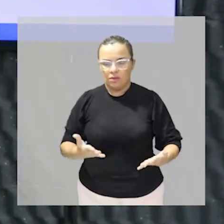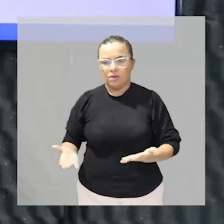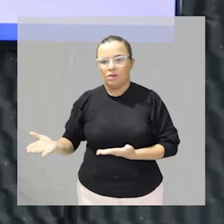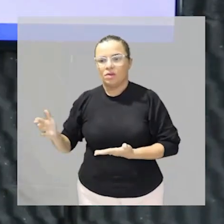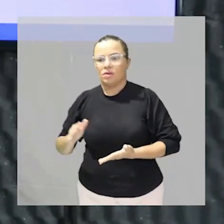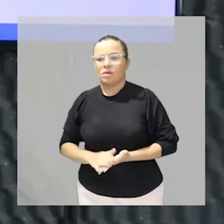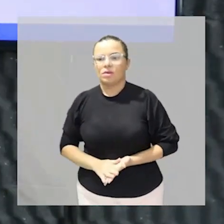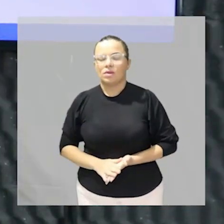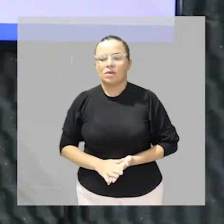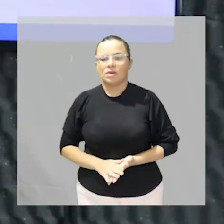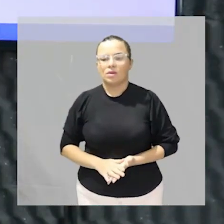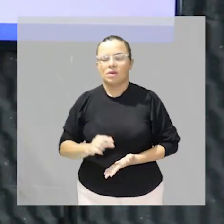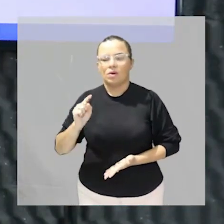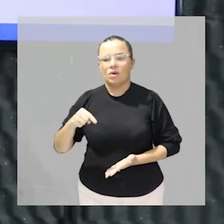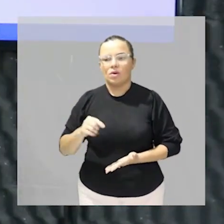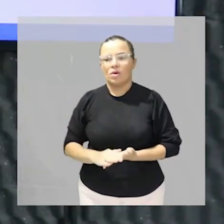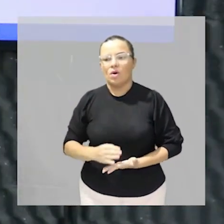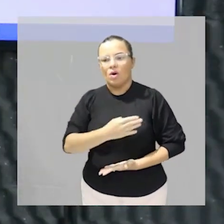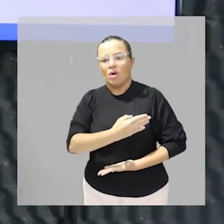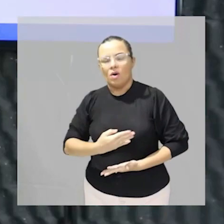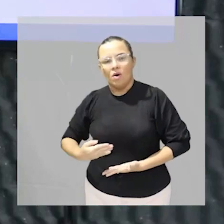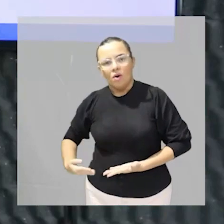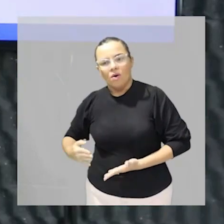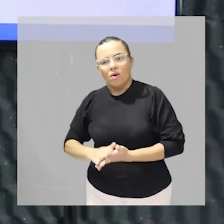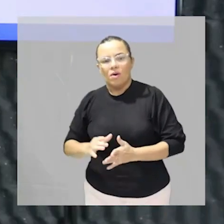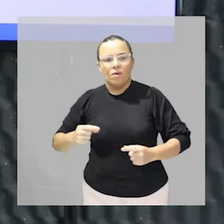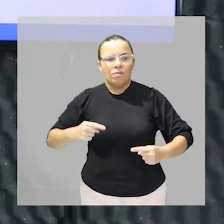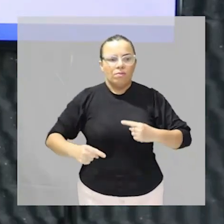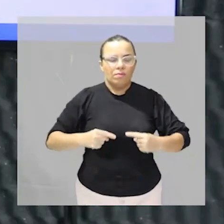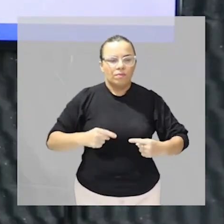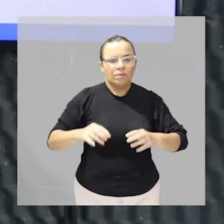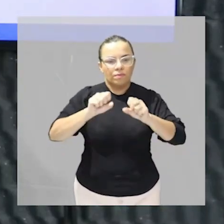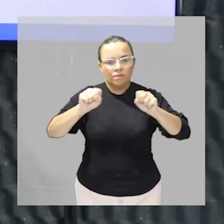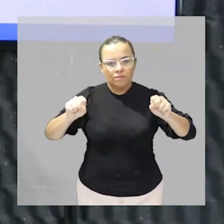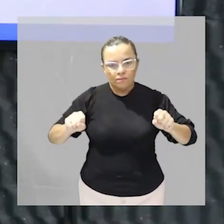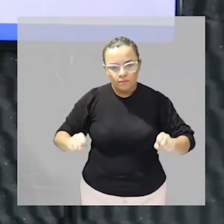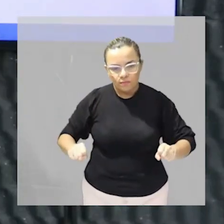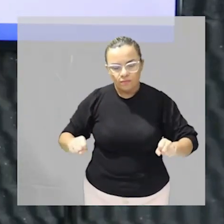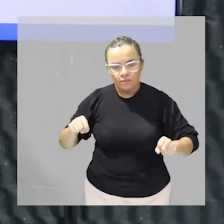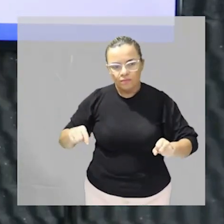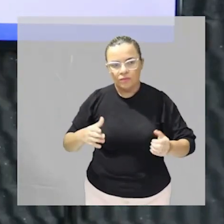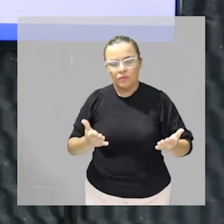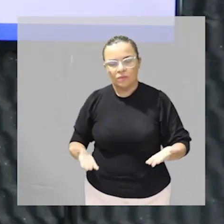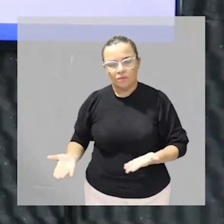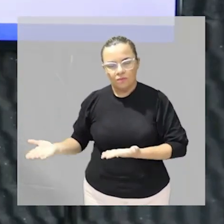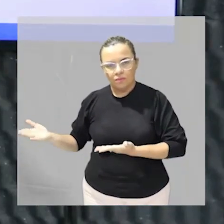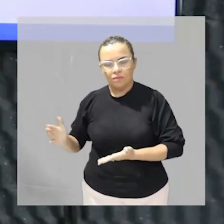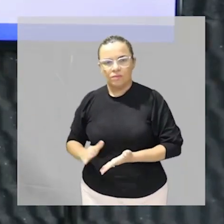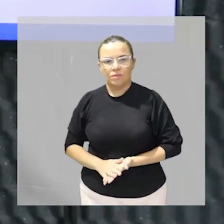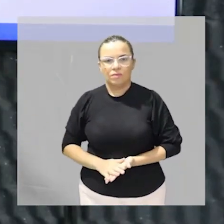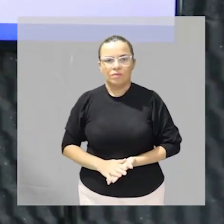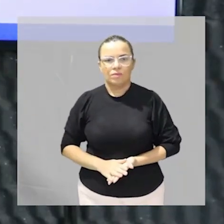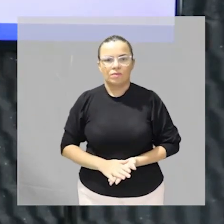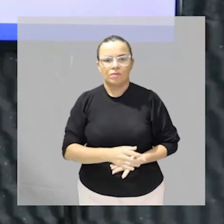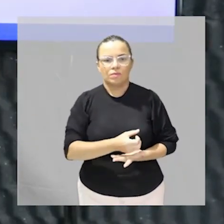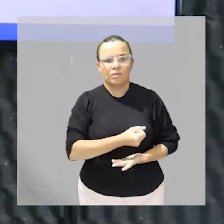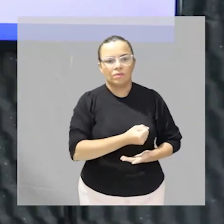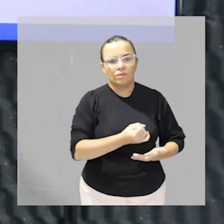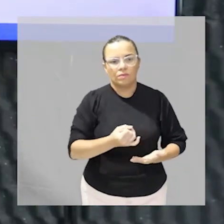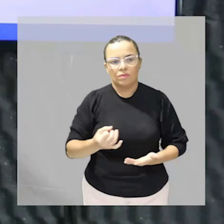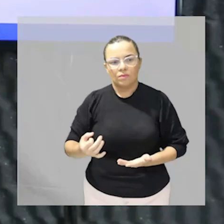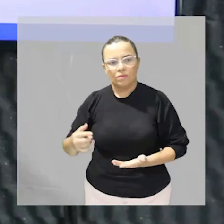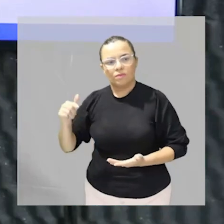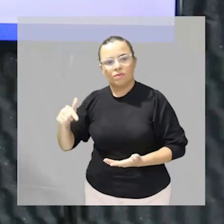Segundo os regimes políticos, olha só, a proporção, aí ele vem falando de números.